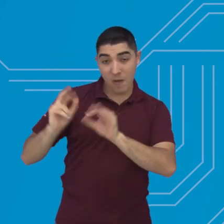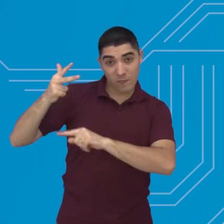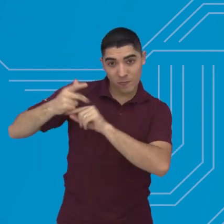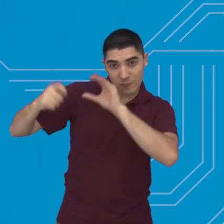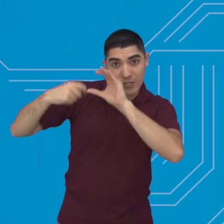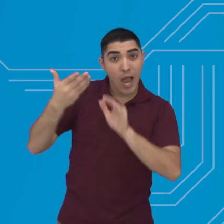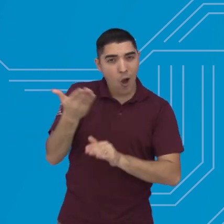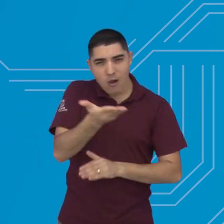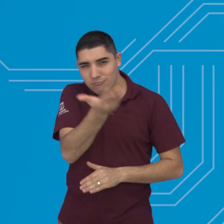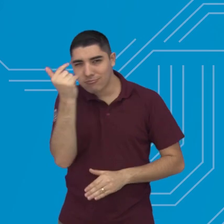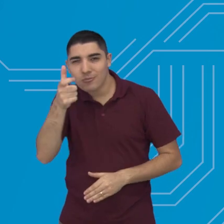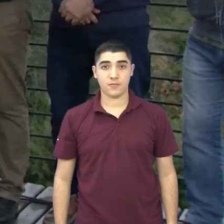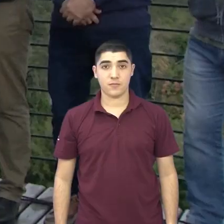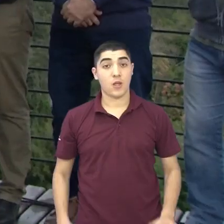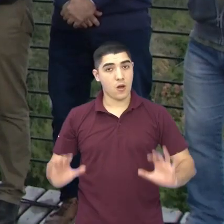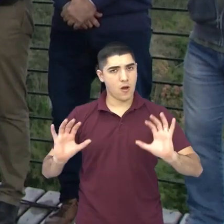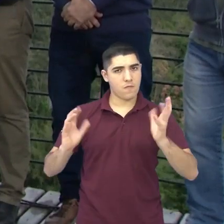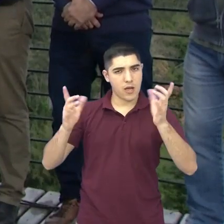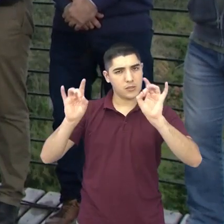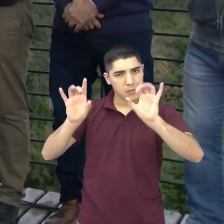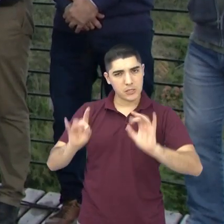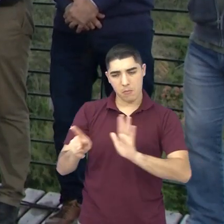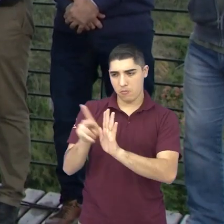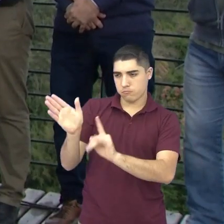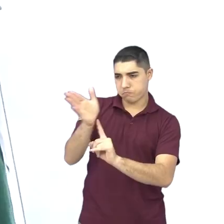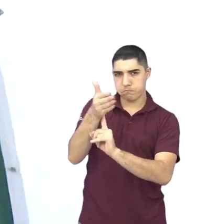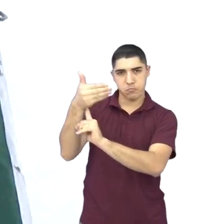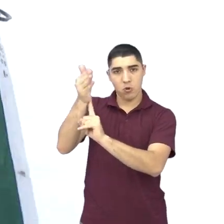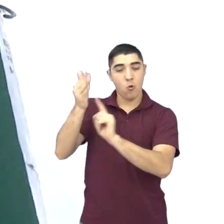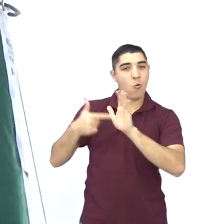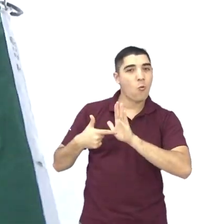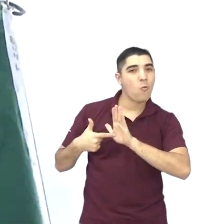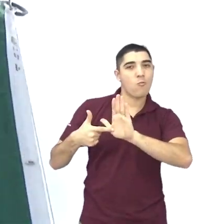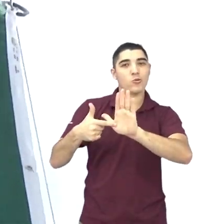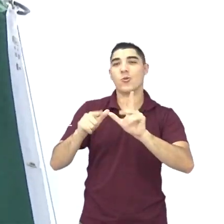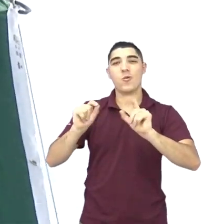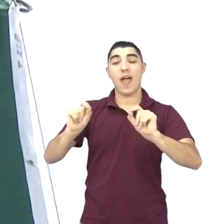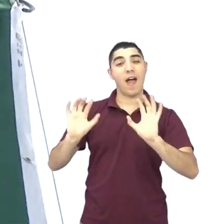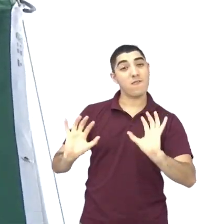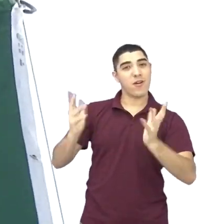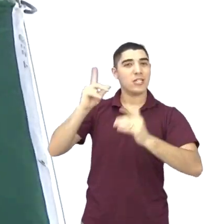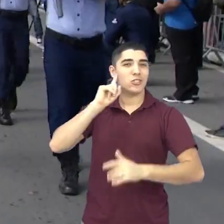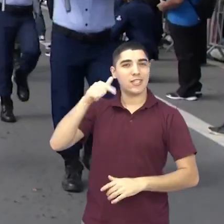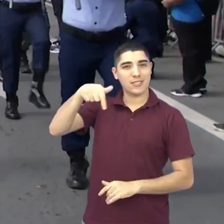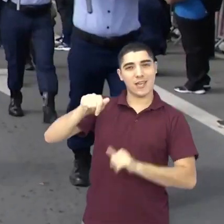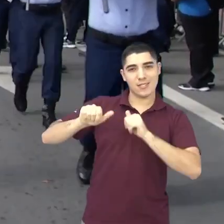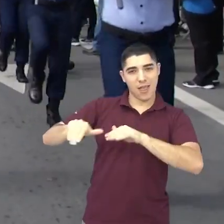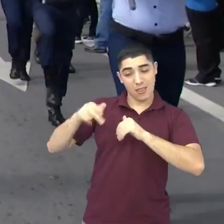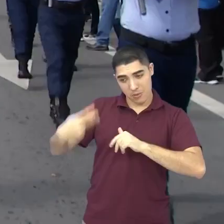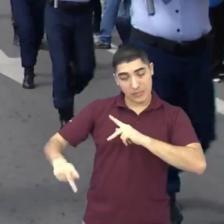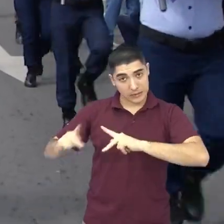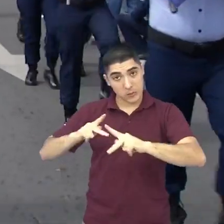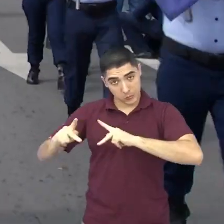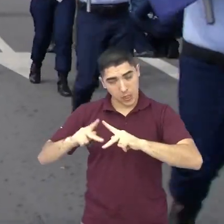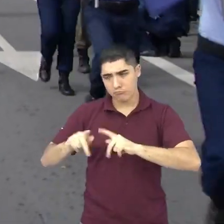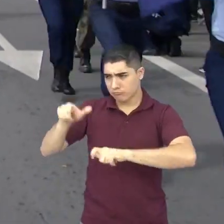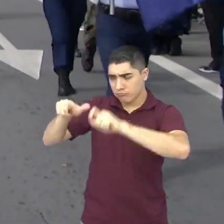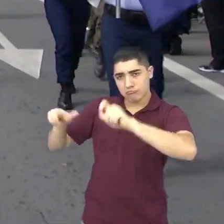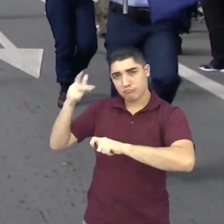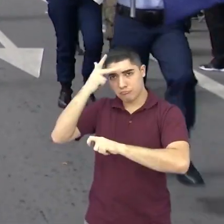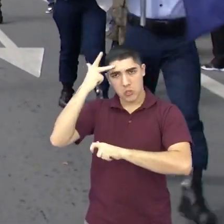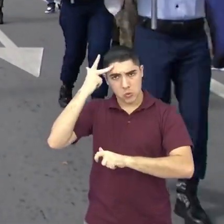e você é o nosso convidado. O tradicional hasteamento das bandeiras deu início às celebrações de 7 de setembro em São